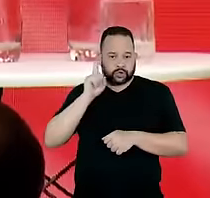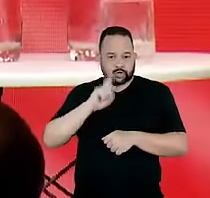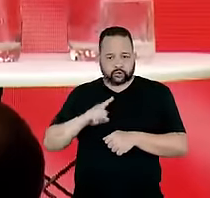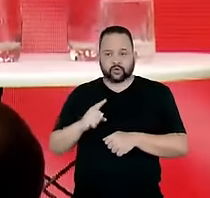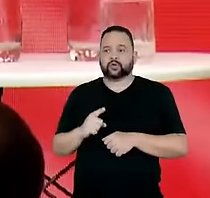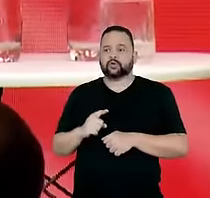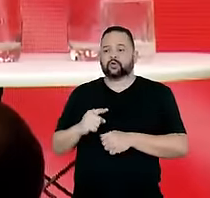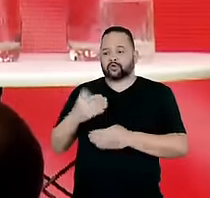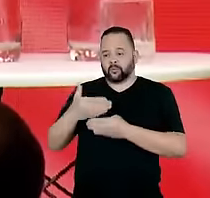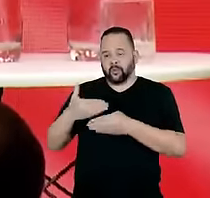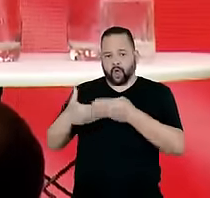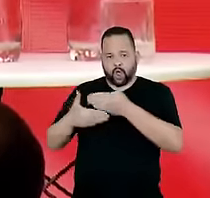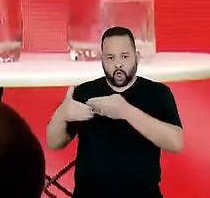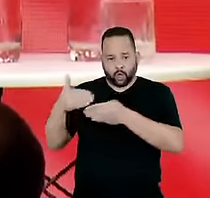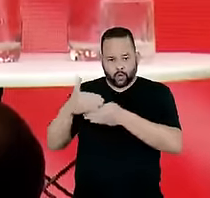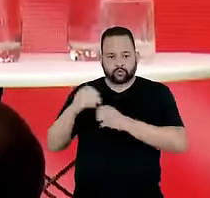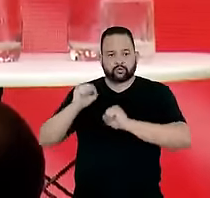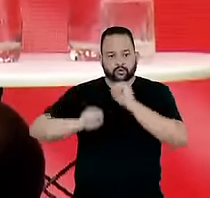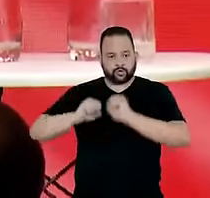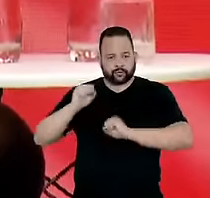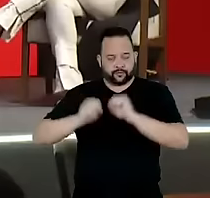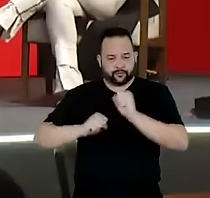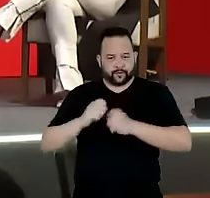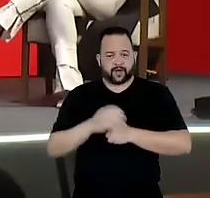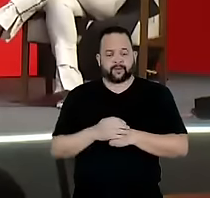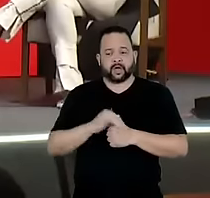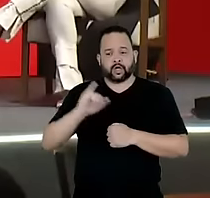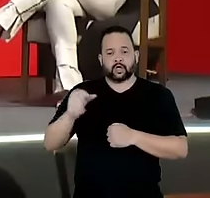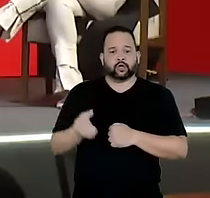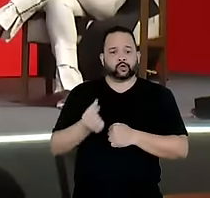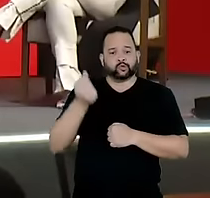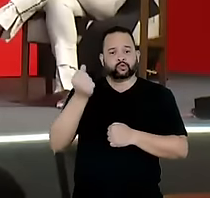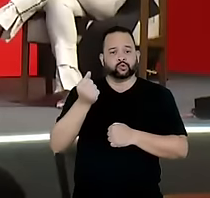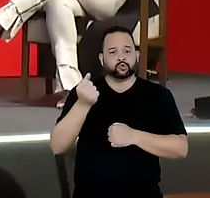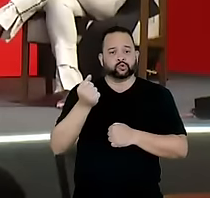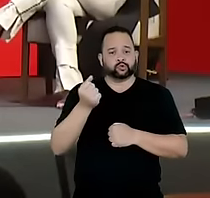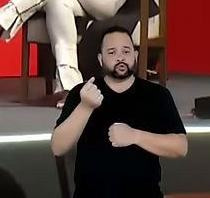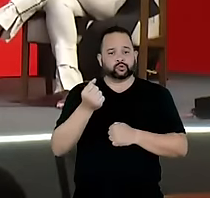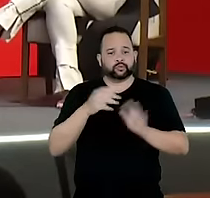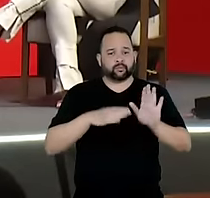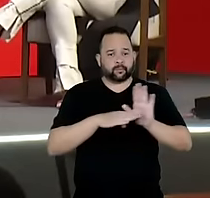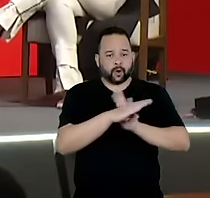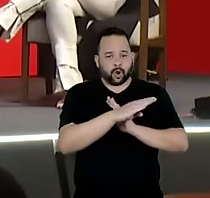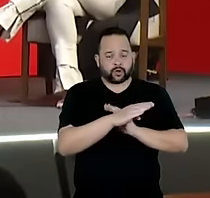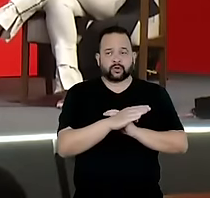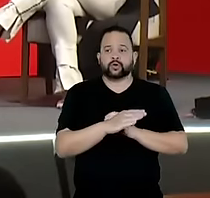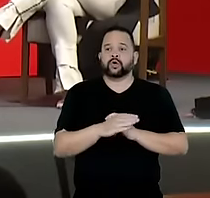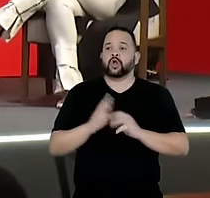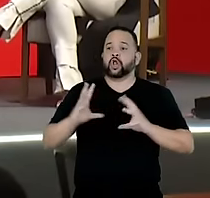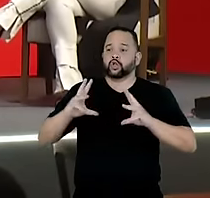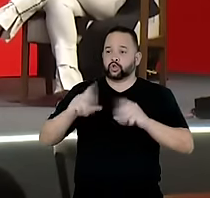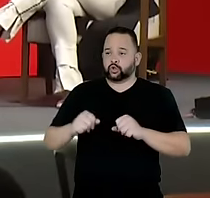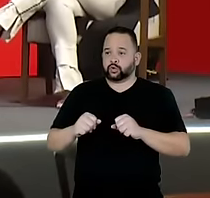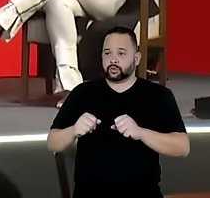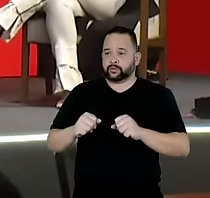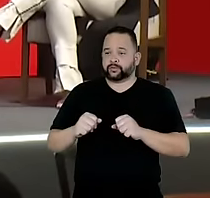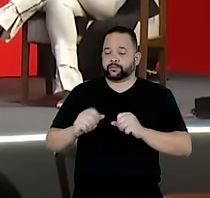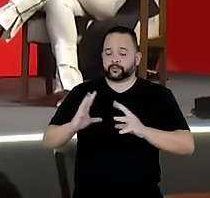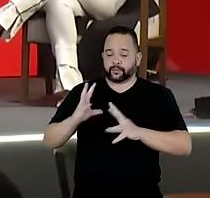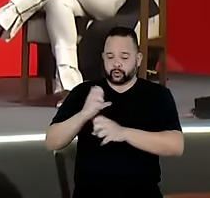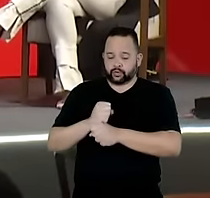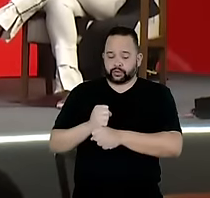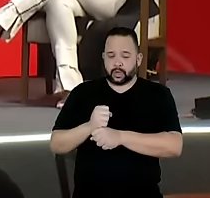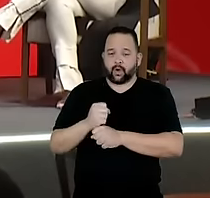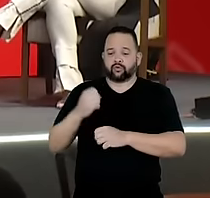super altos n dobrou o número de de total de construção de fábricas nos Estados Unidos então assim